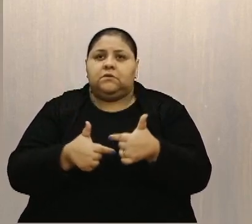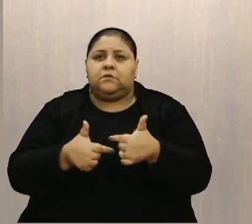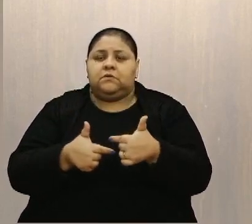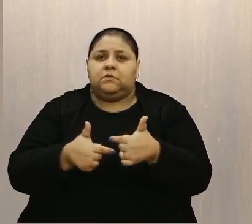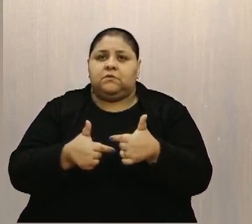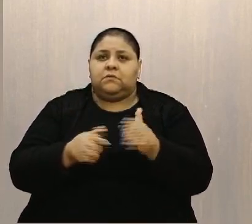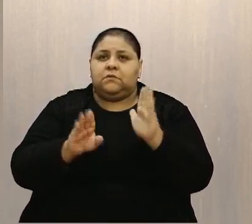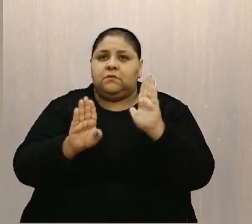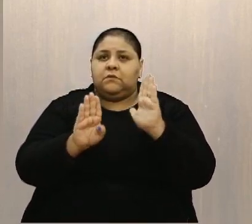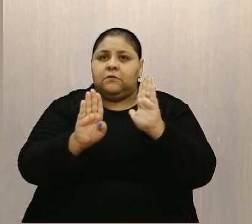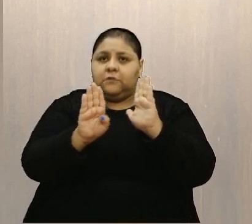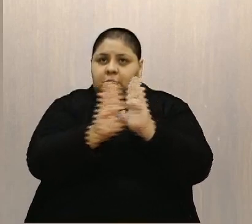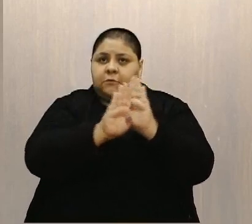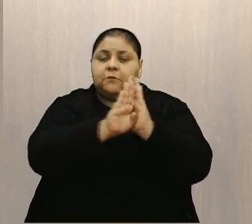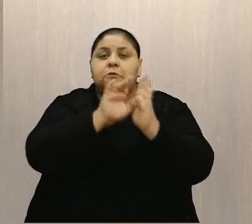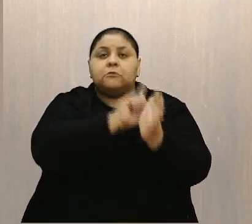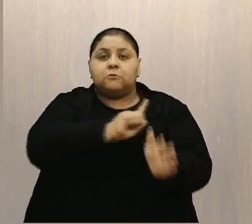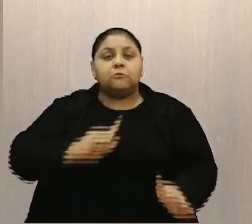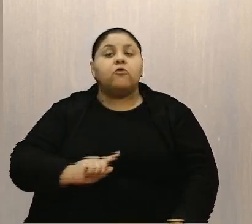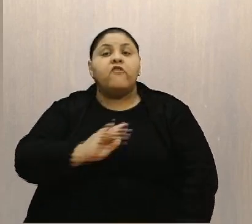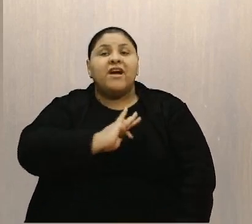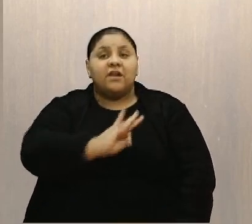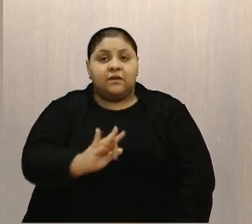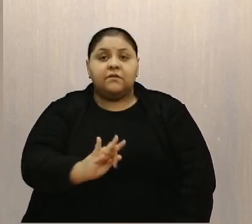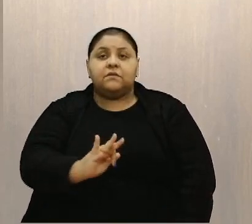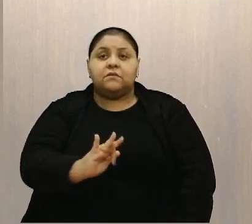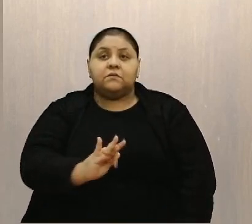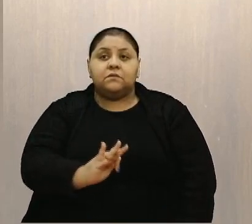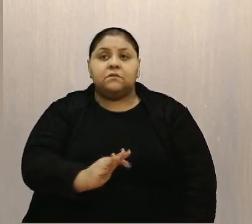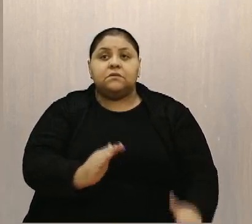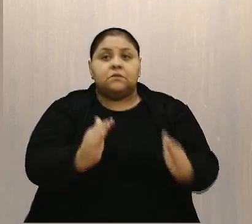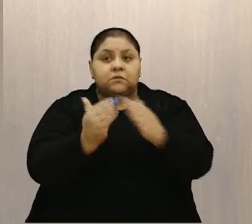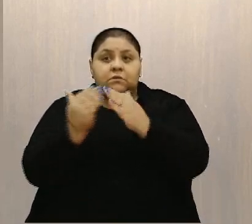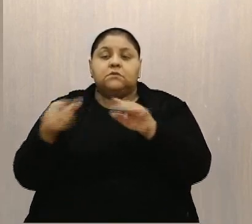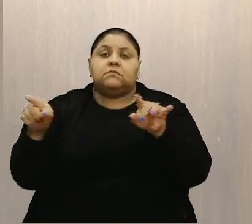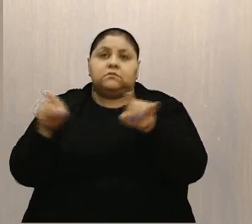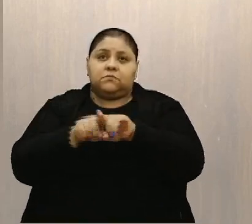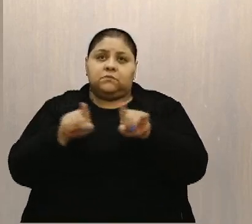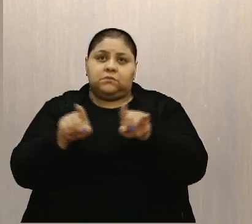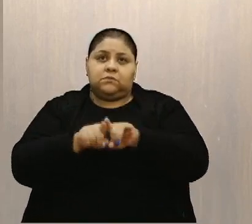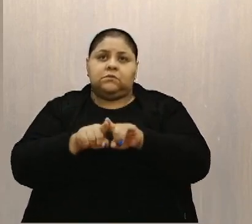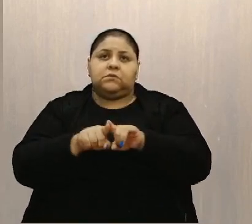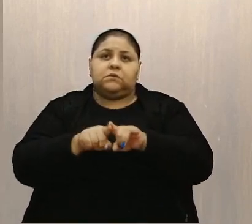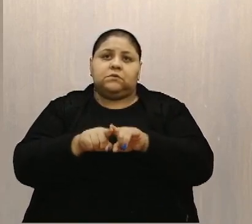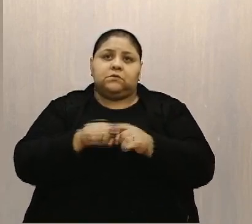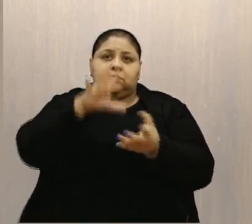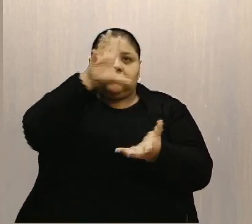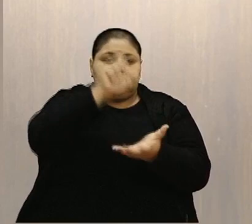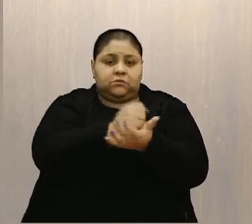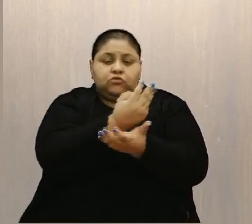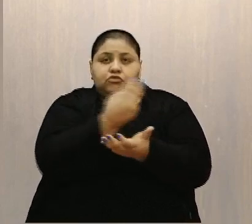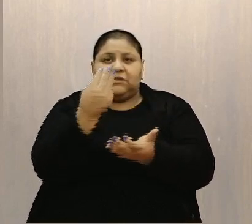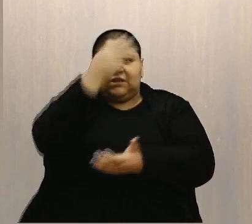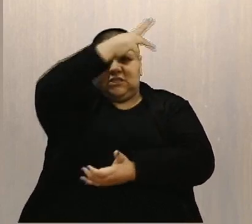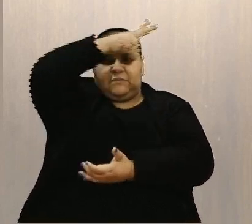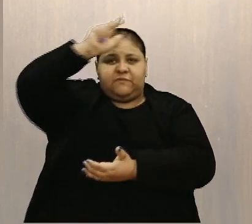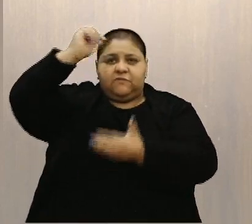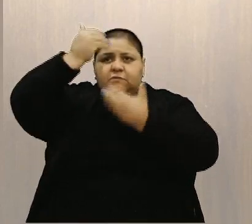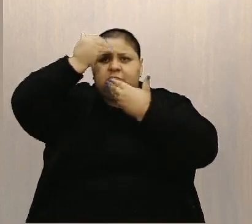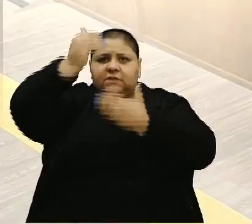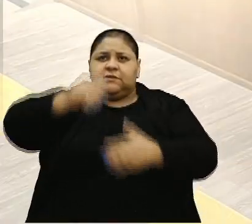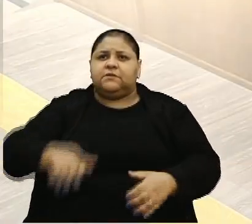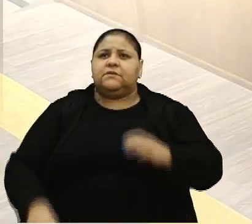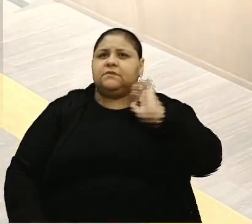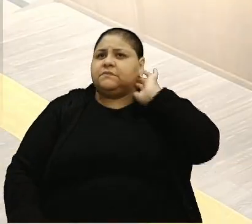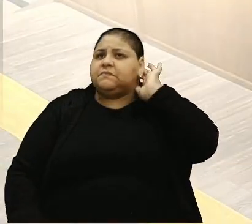benefício do governo federal, e que essas casas também sejam cadastradas no site da prefeitura. Obrigada, vereador.